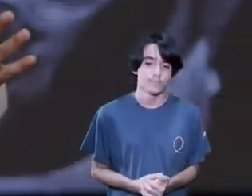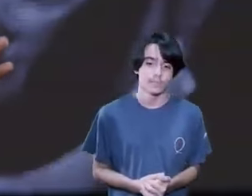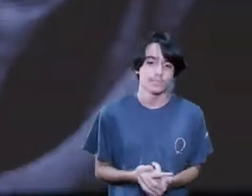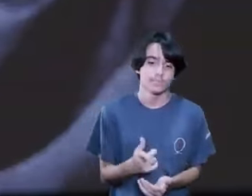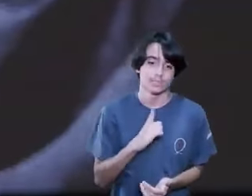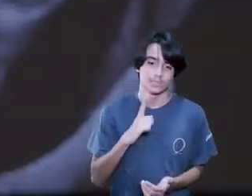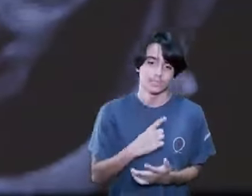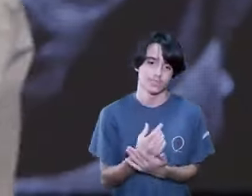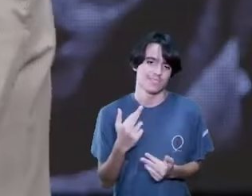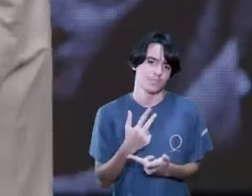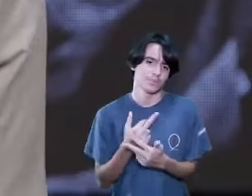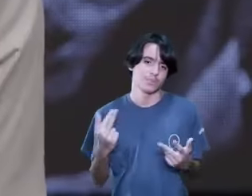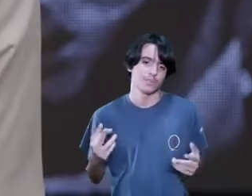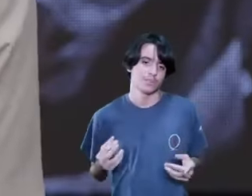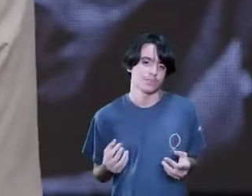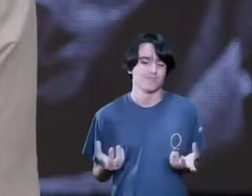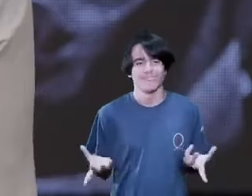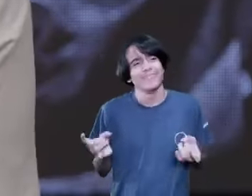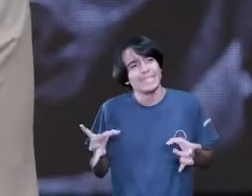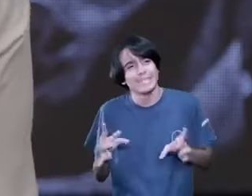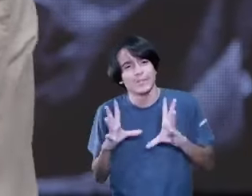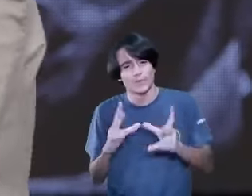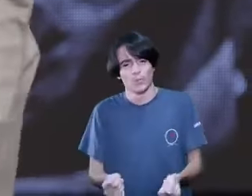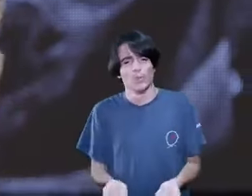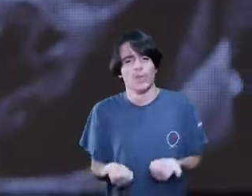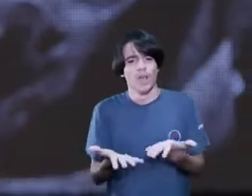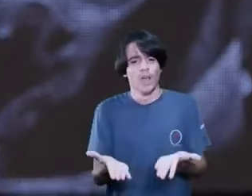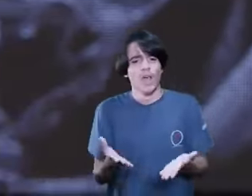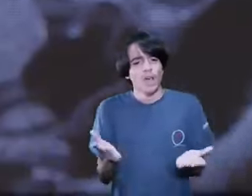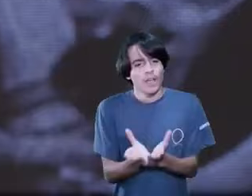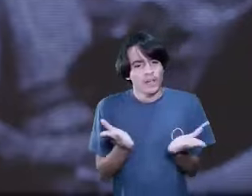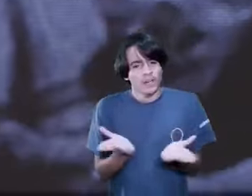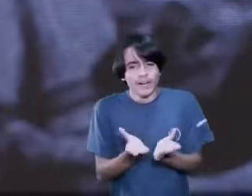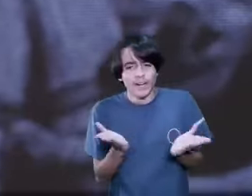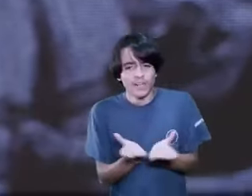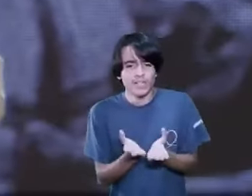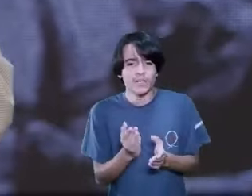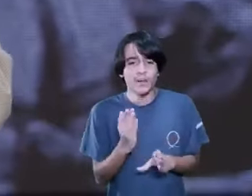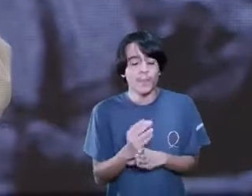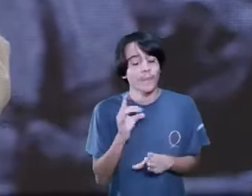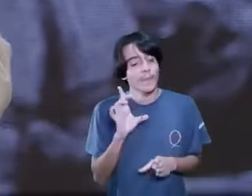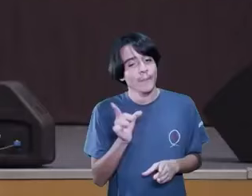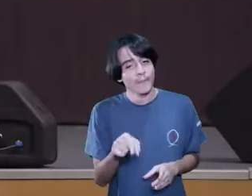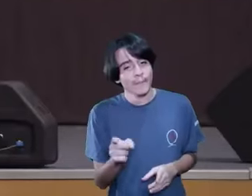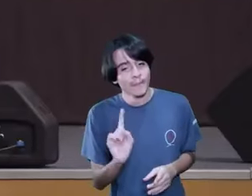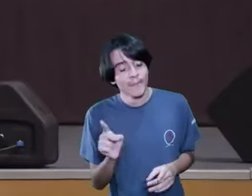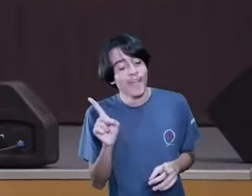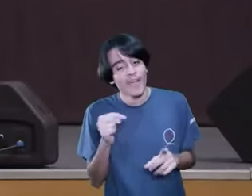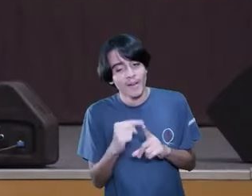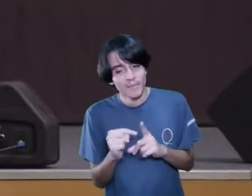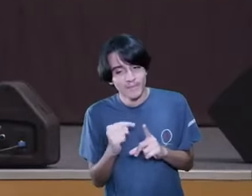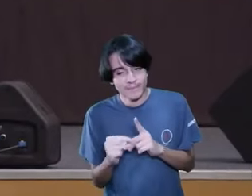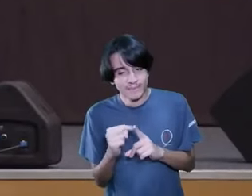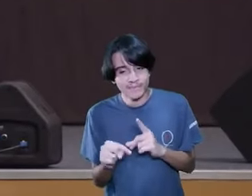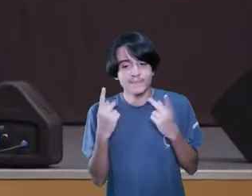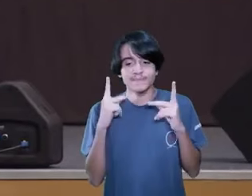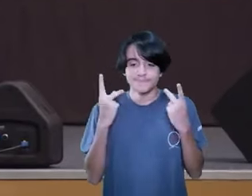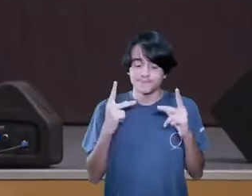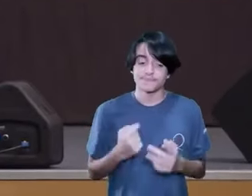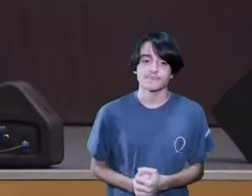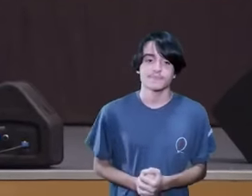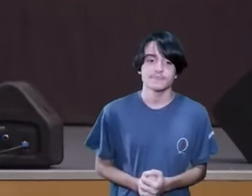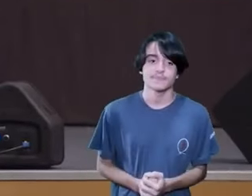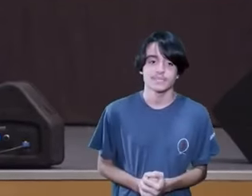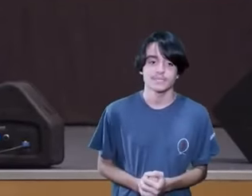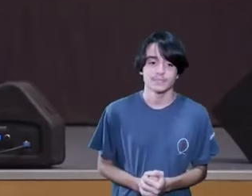muitas propriedades, poxa, vender tudo e dar aos pobres. Mas a mensagem não é só essa. Essa é uma parte da mensagem. O